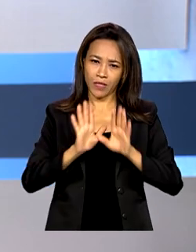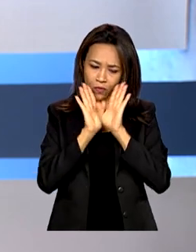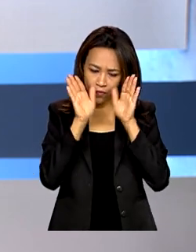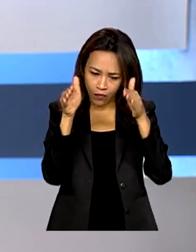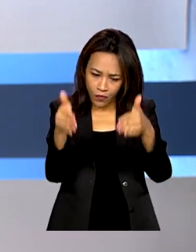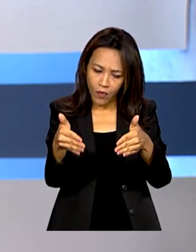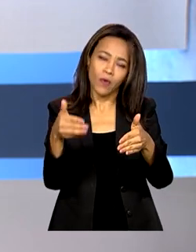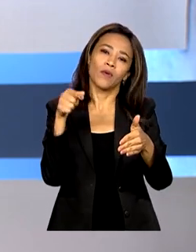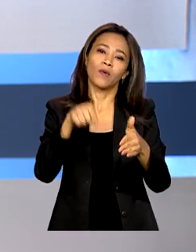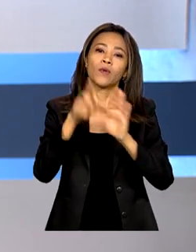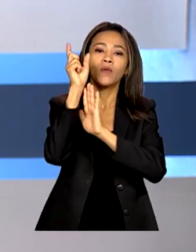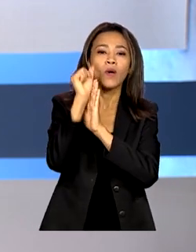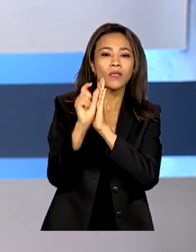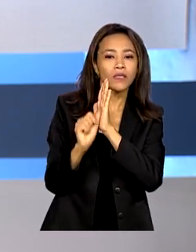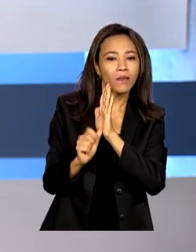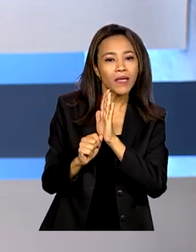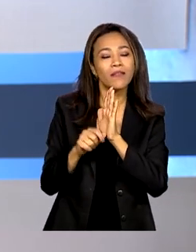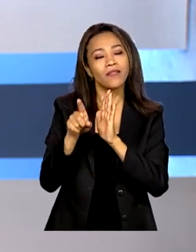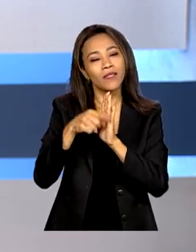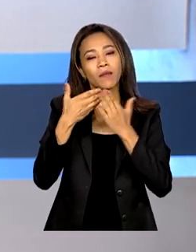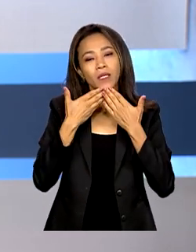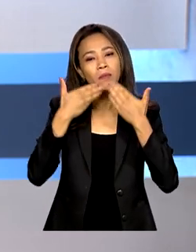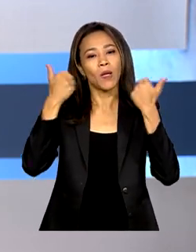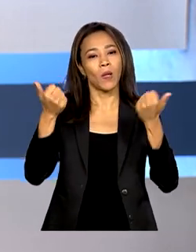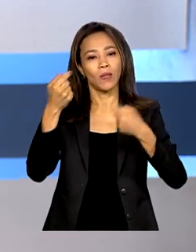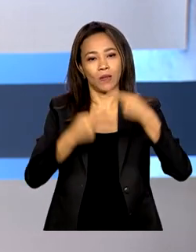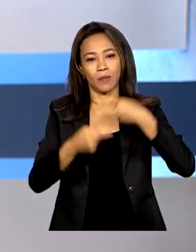planejamento do orçamento e da busca pelas melhores políticas públicas